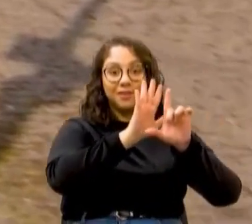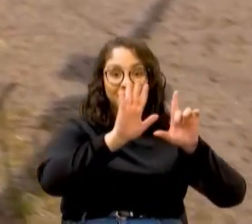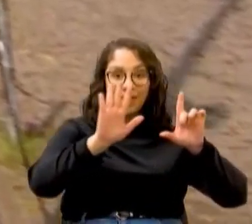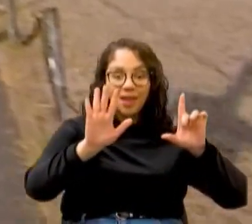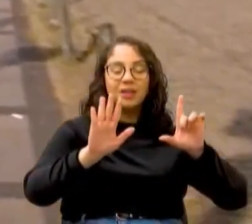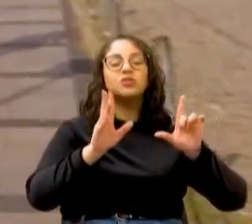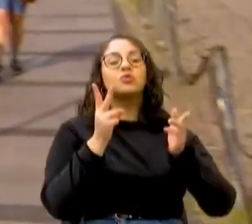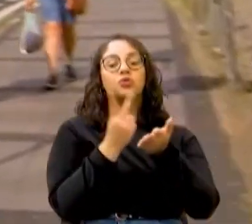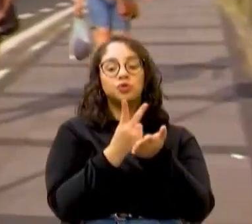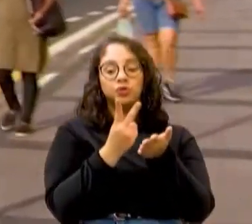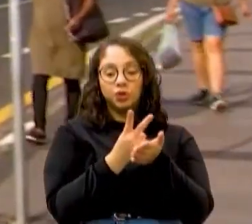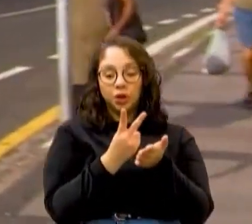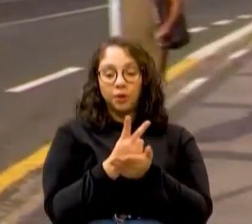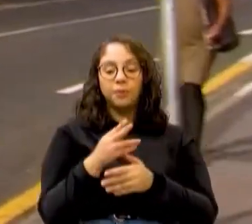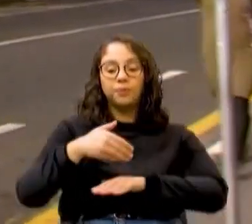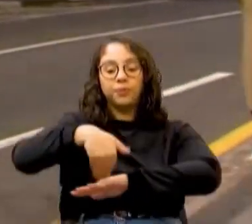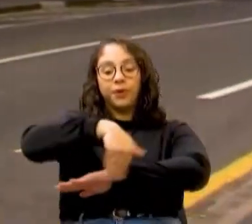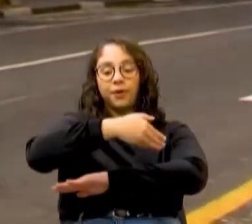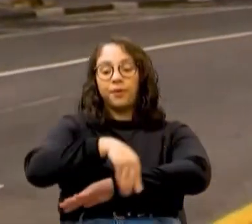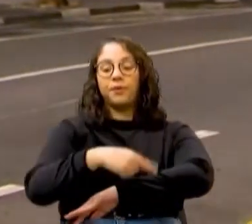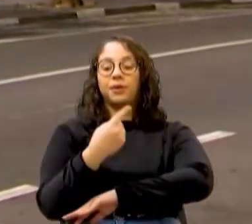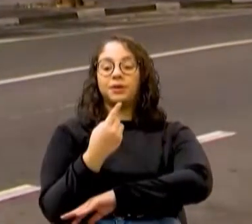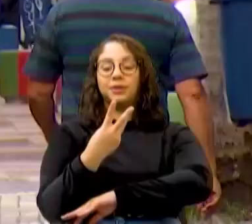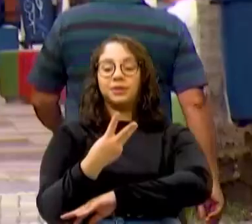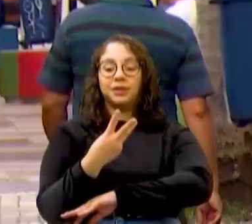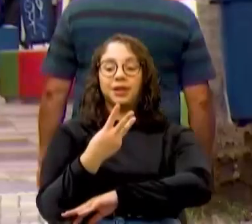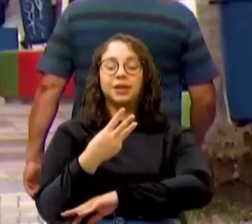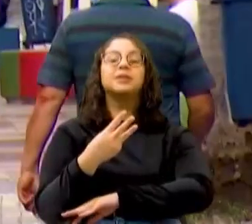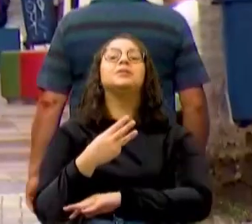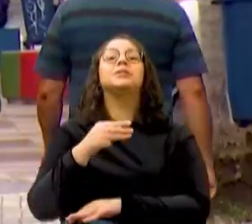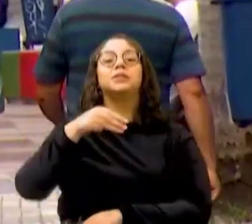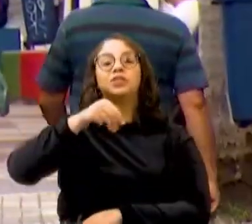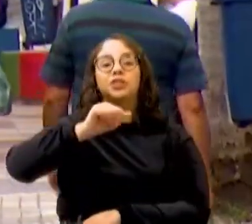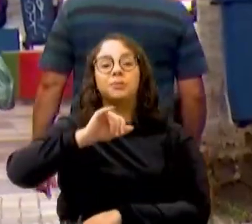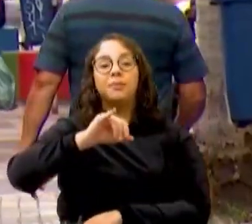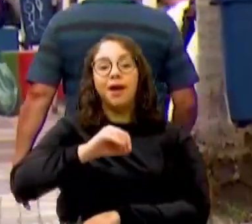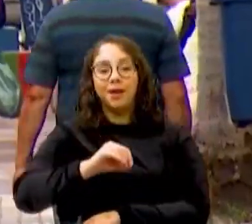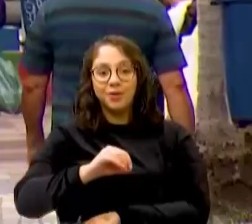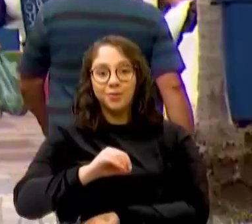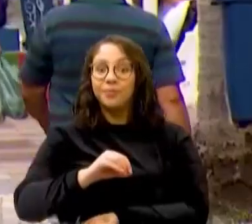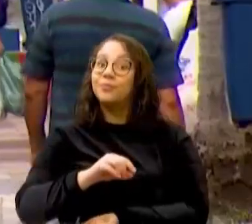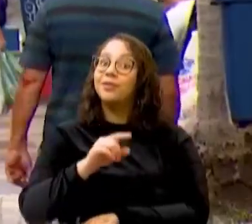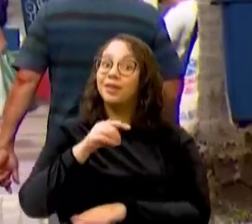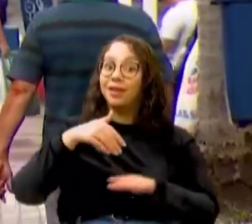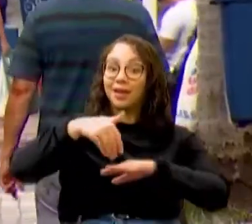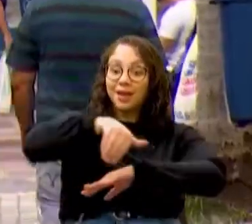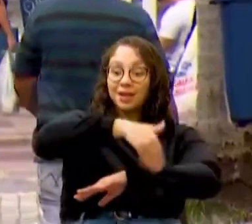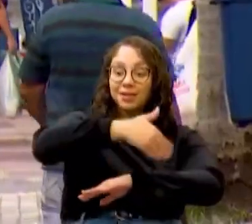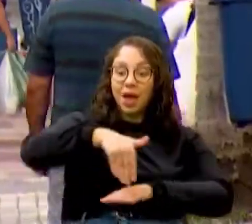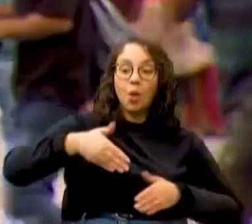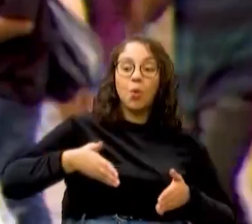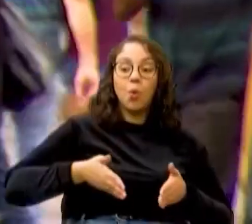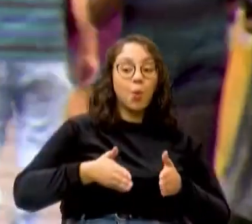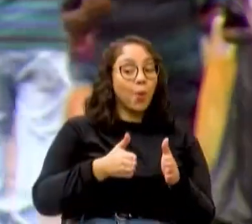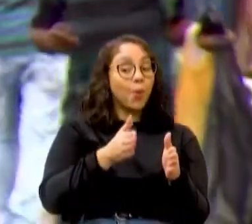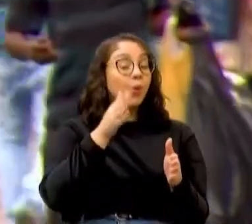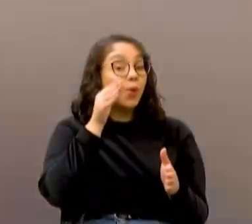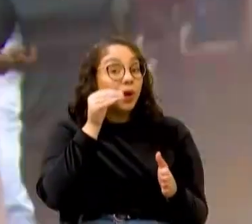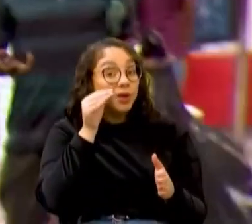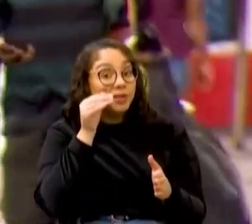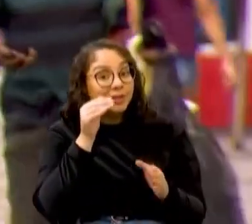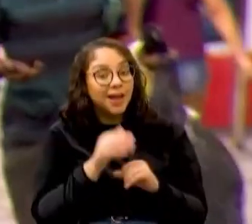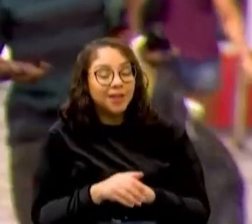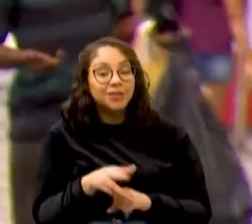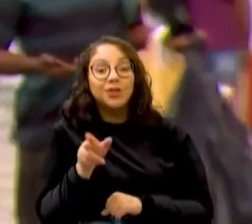deles ainda preservada a 13 de Maio a 13 de Maio tem uma curiosidade para contar para